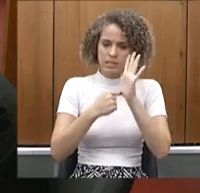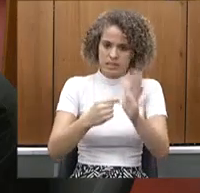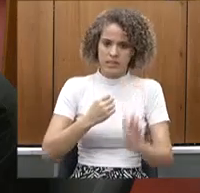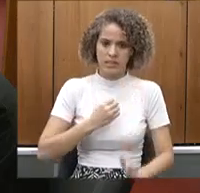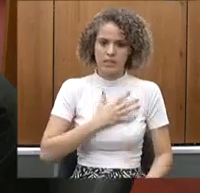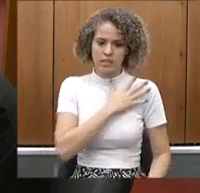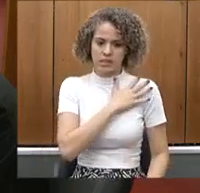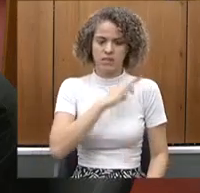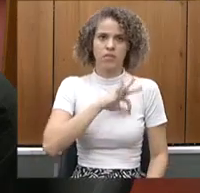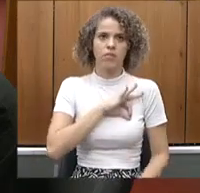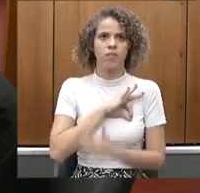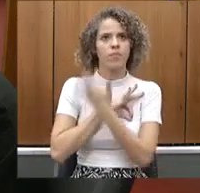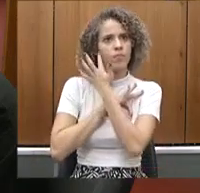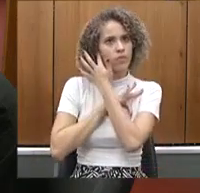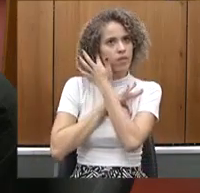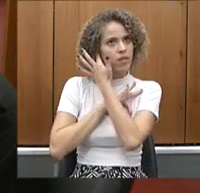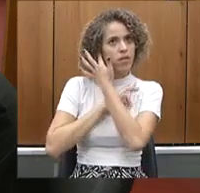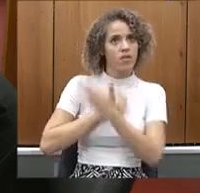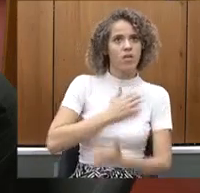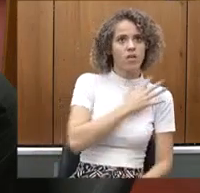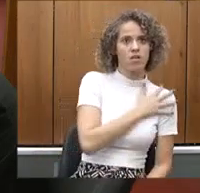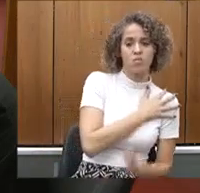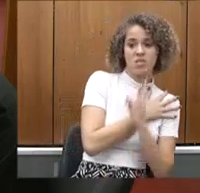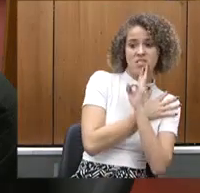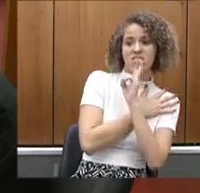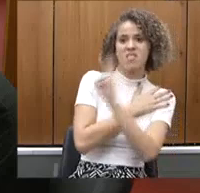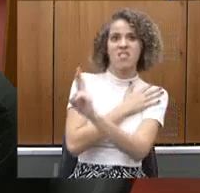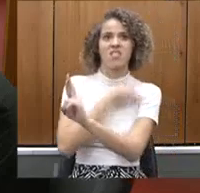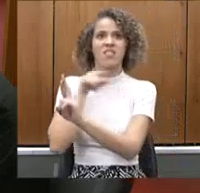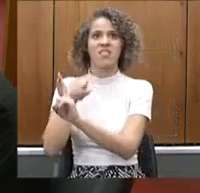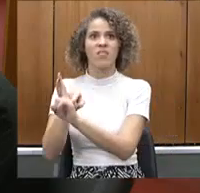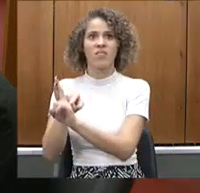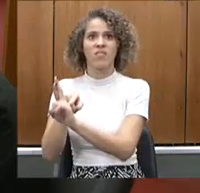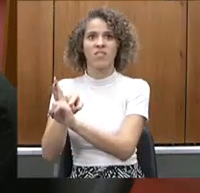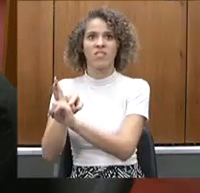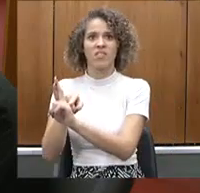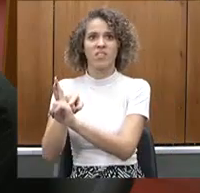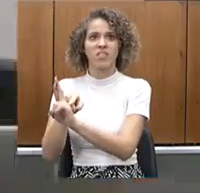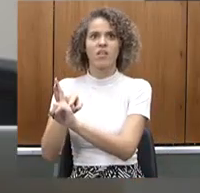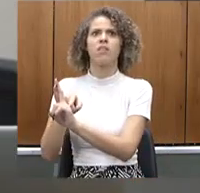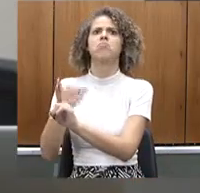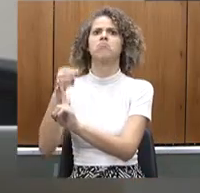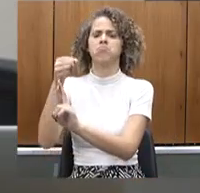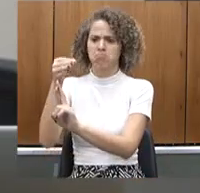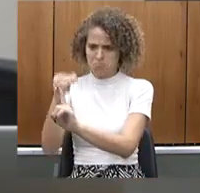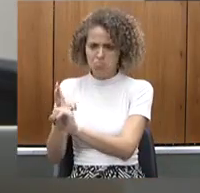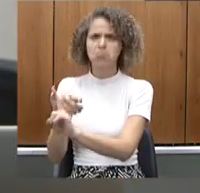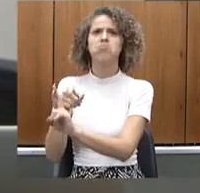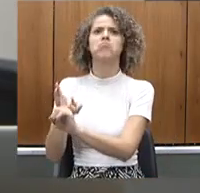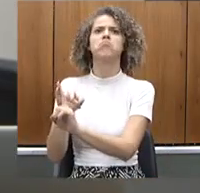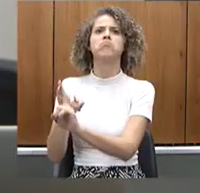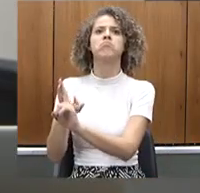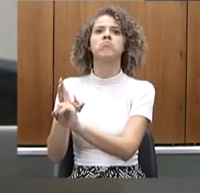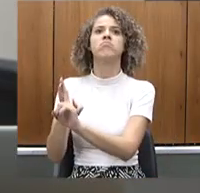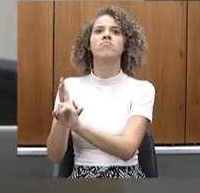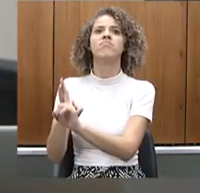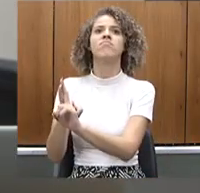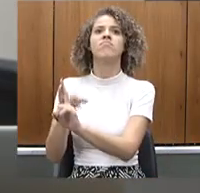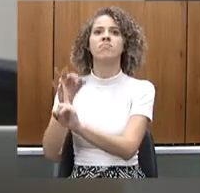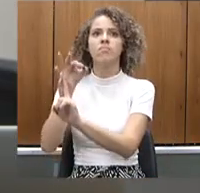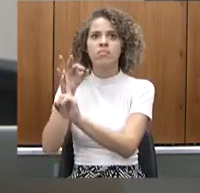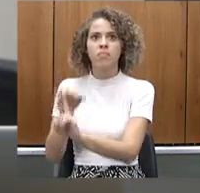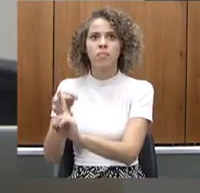Militar a resposta do comandante aqui é uma resposta correta e é uma resposta dentro